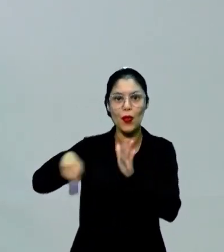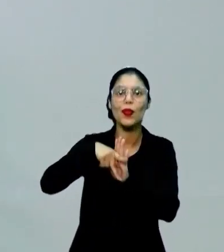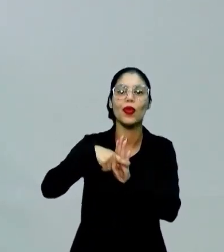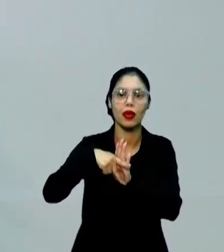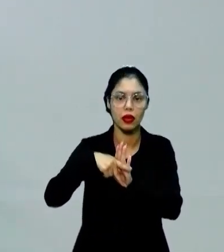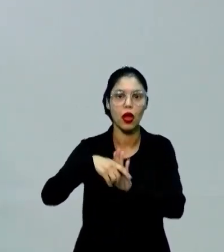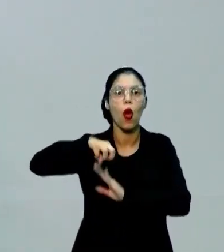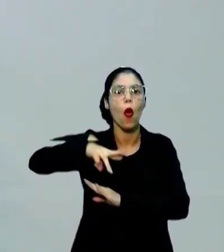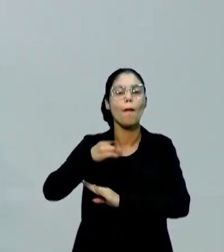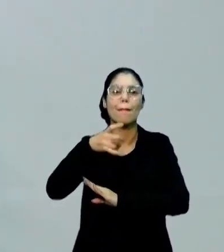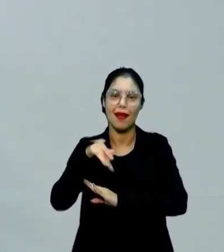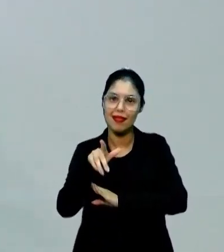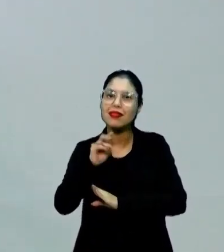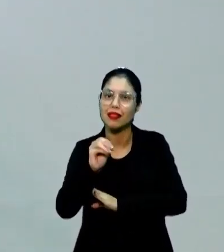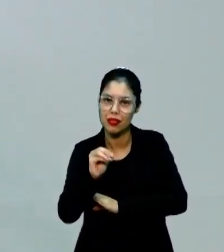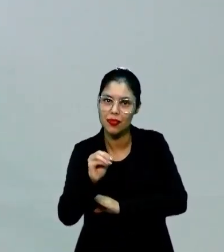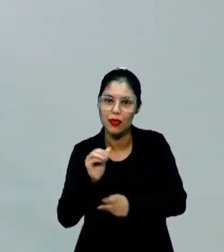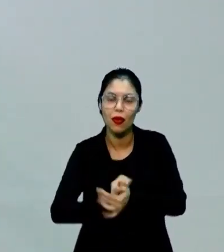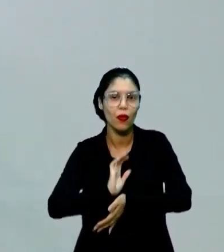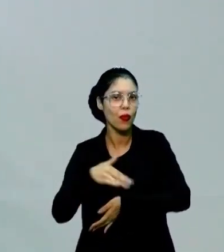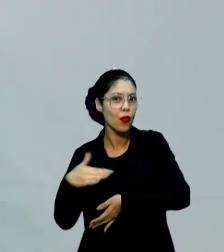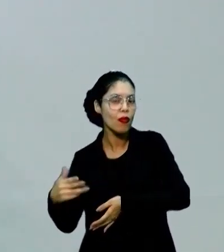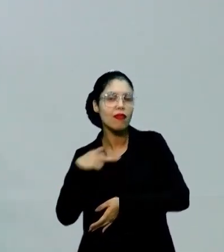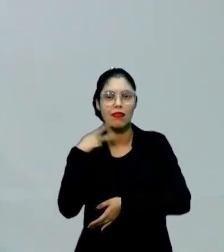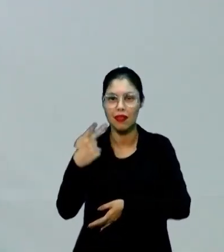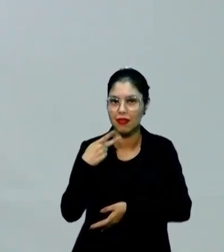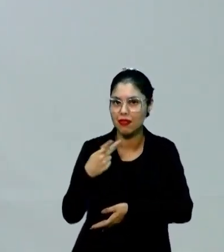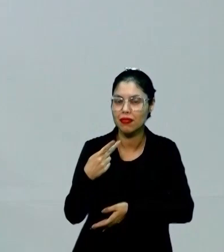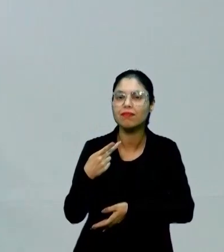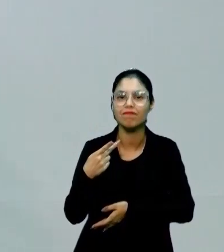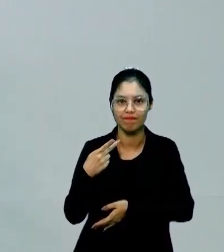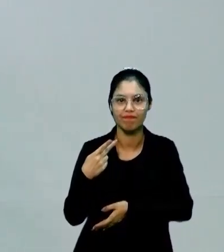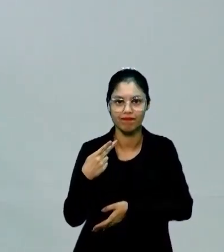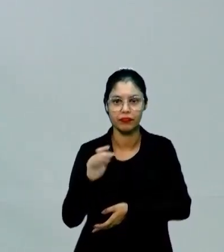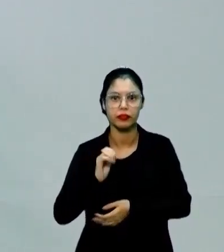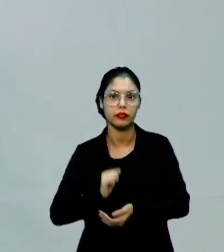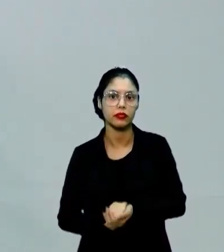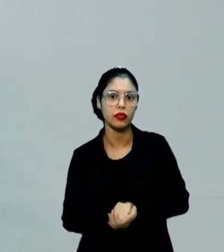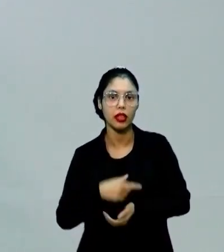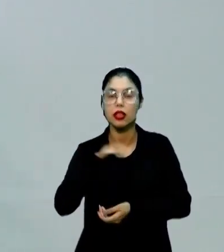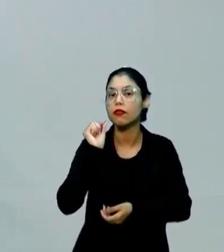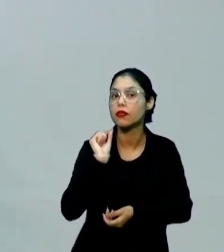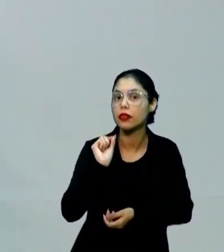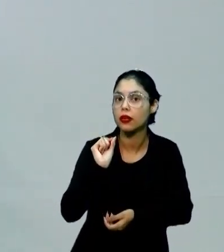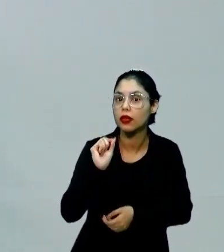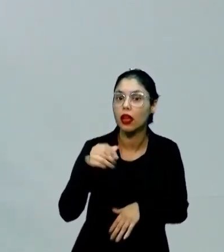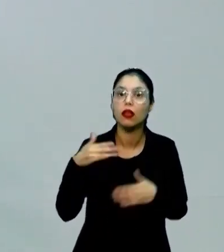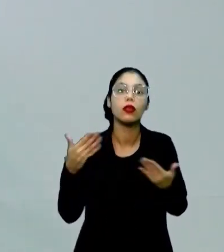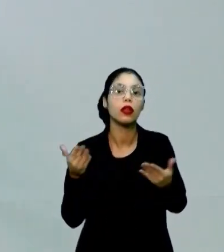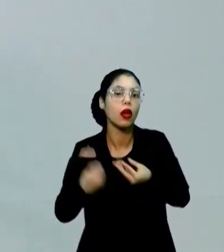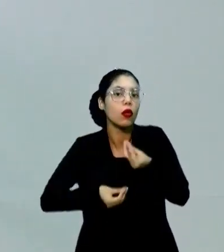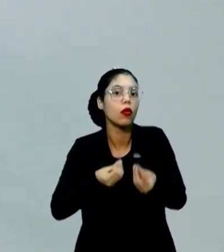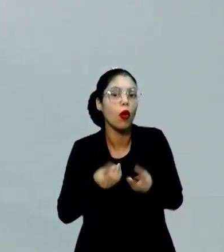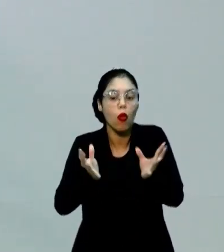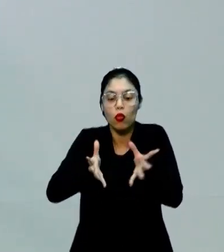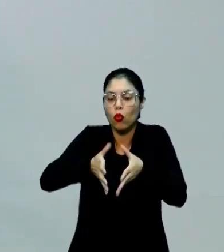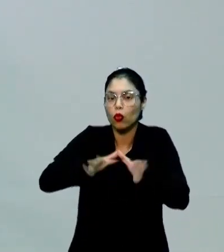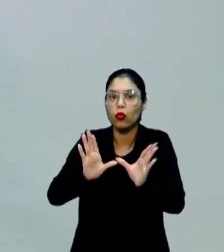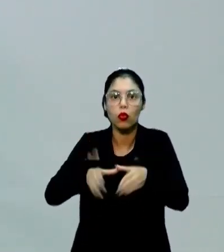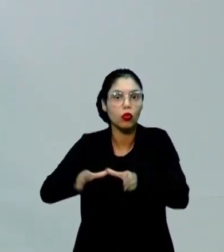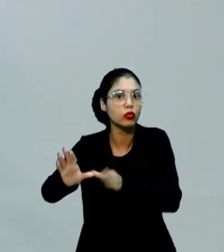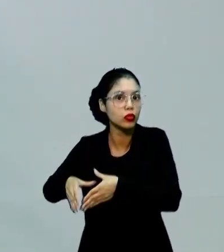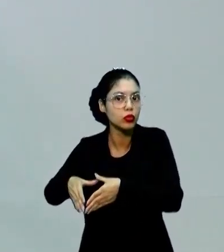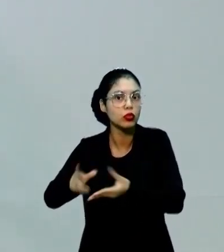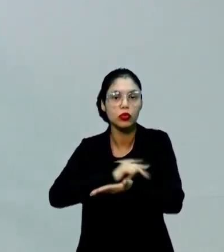Justamente o marxismo. Quando nós falamos no marxismo, nós estamos tratando de um conjunto de